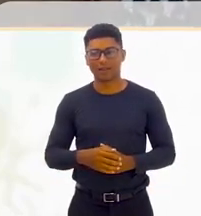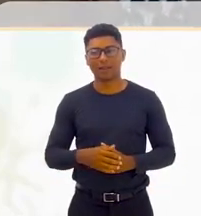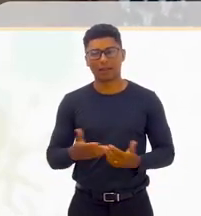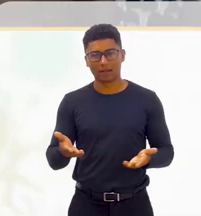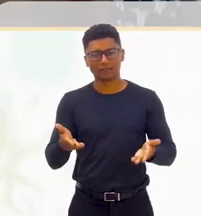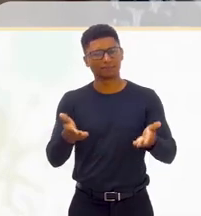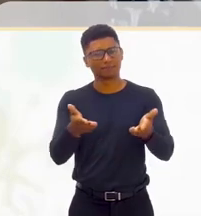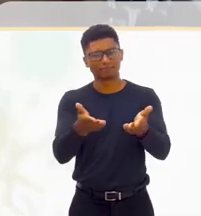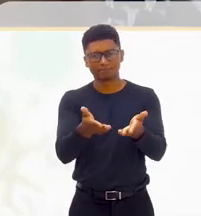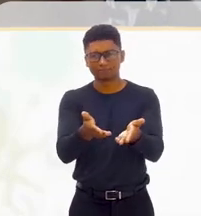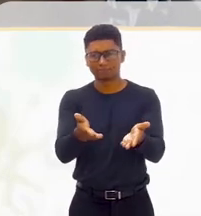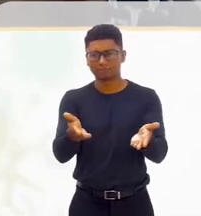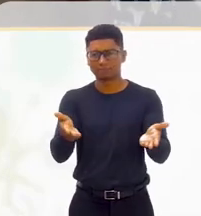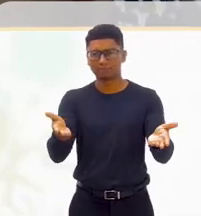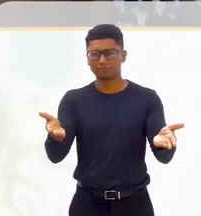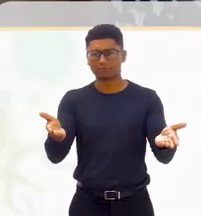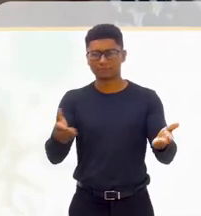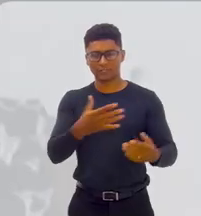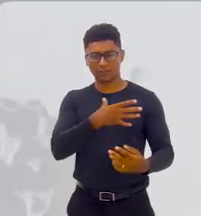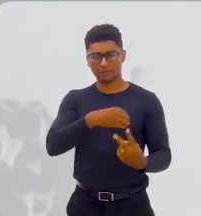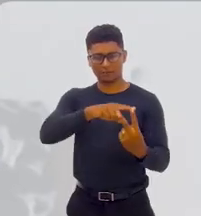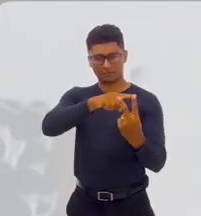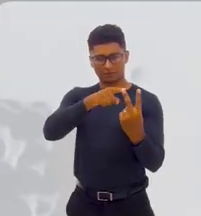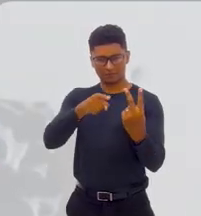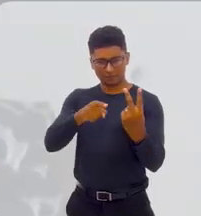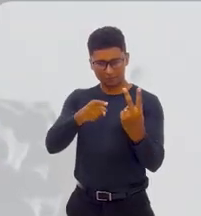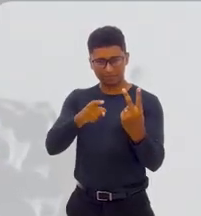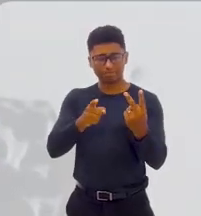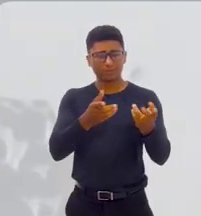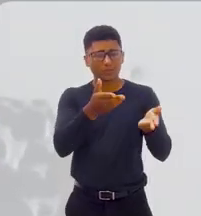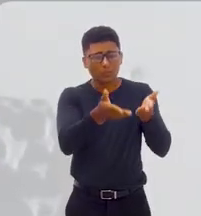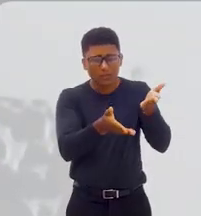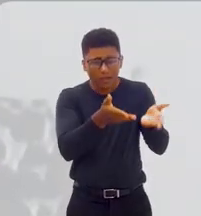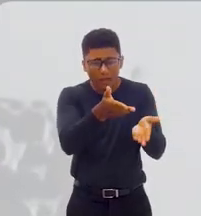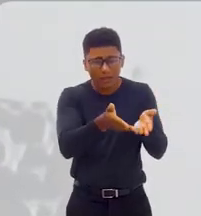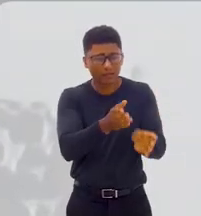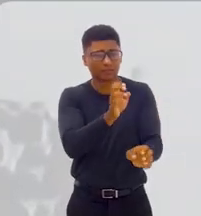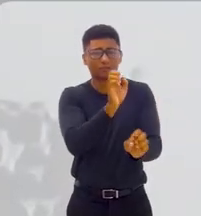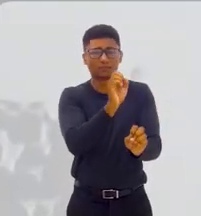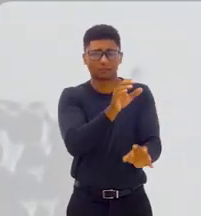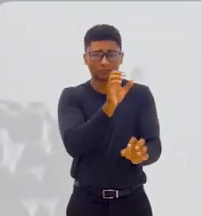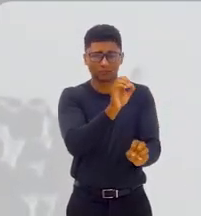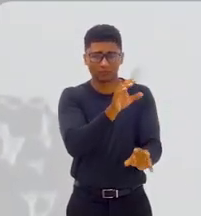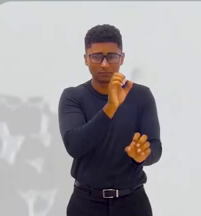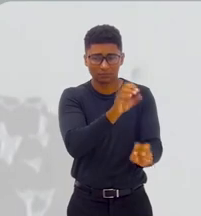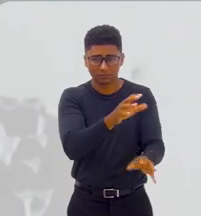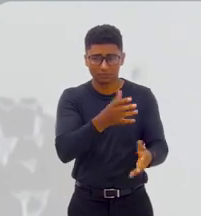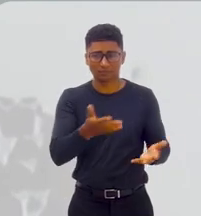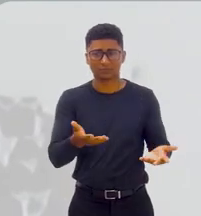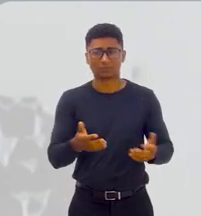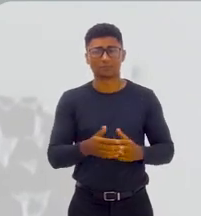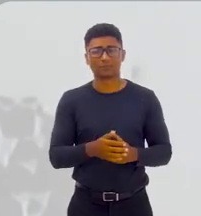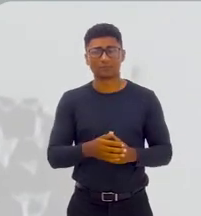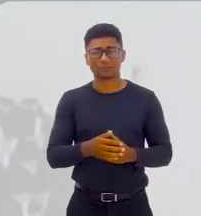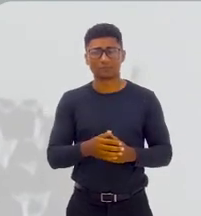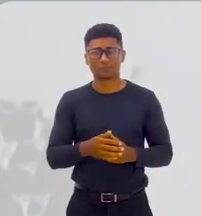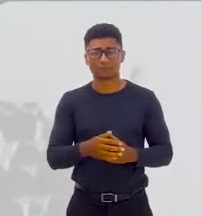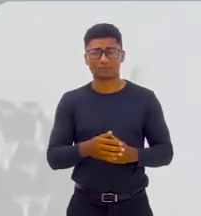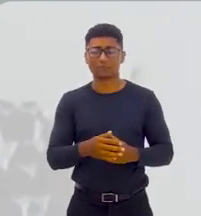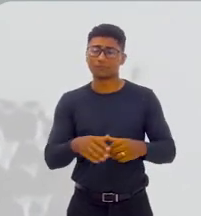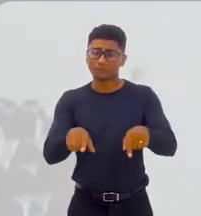é cuidar bem dessas filhas que o Sagrado me entregou, confiou a mim, né, a educação delas. O sentido da